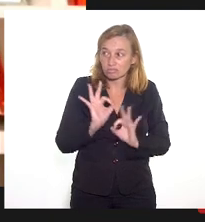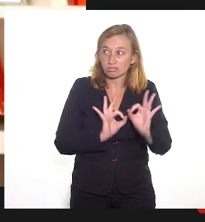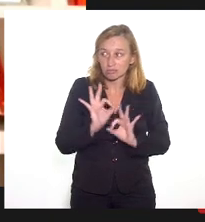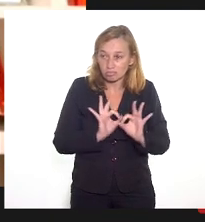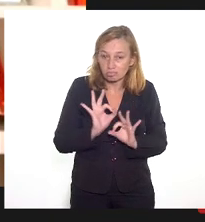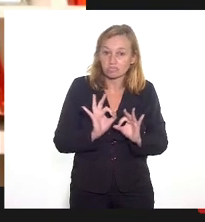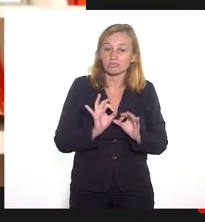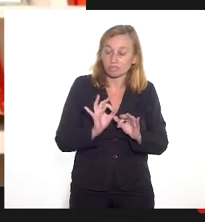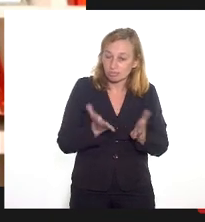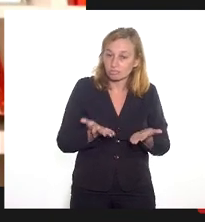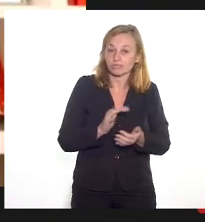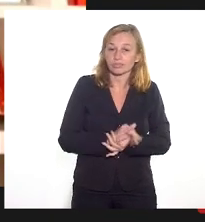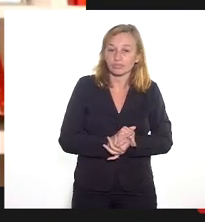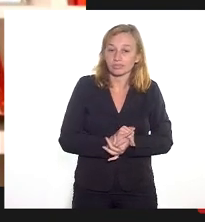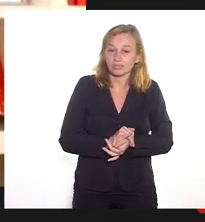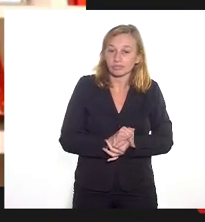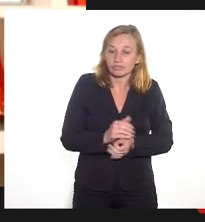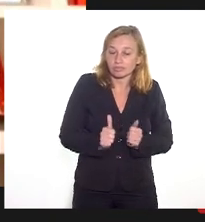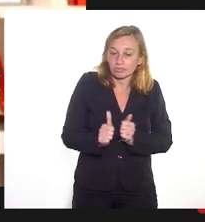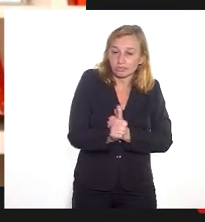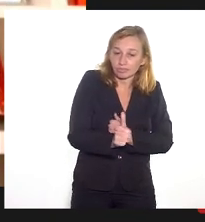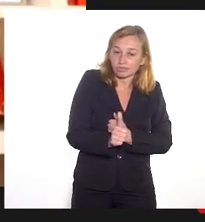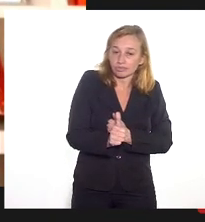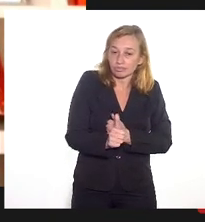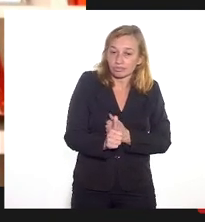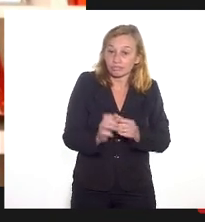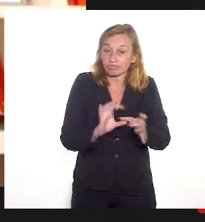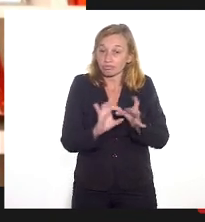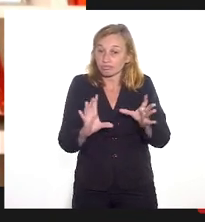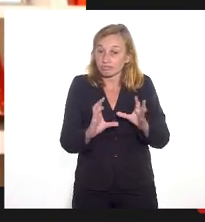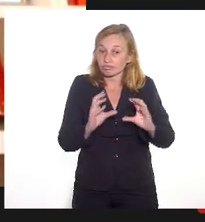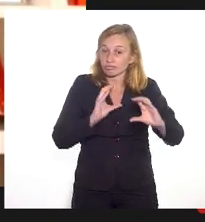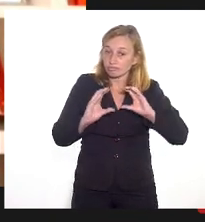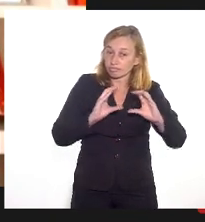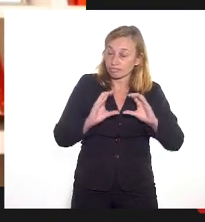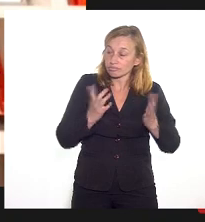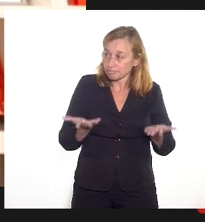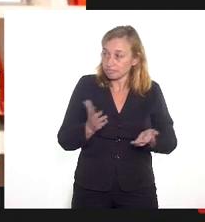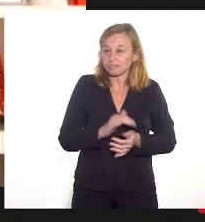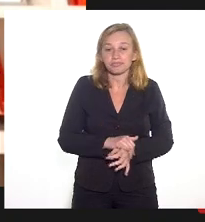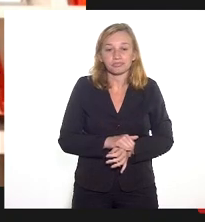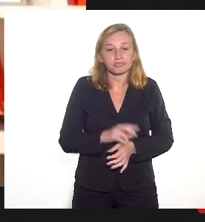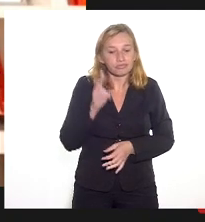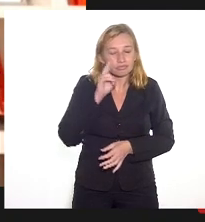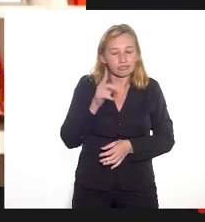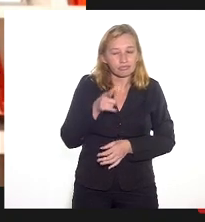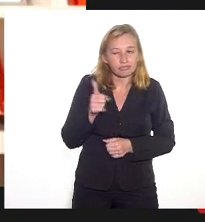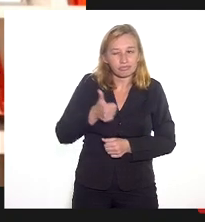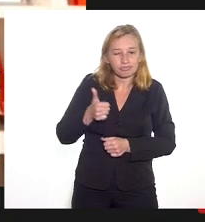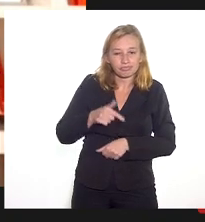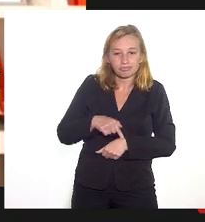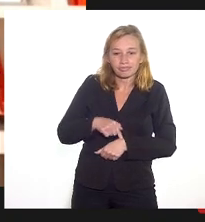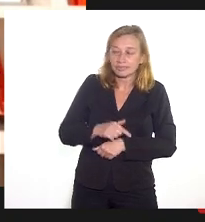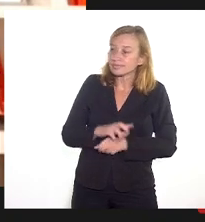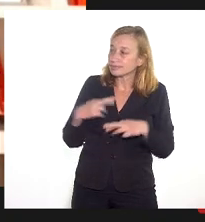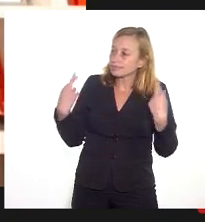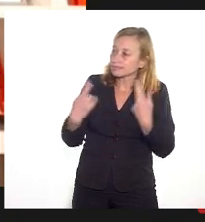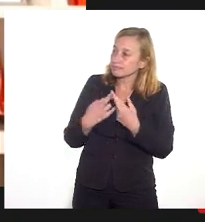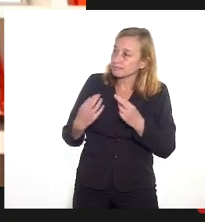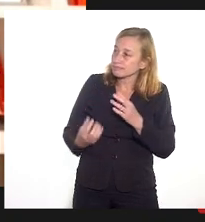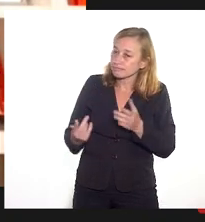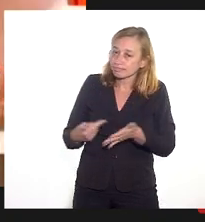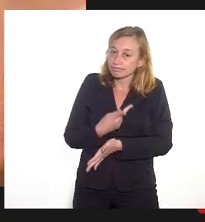né? O lançamento de uma frente sobre a democratização da mídia. Eu lembro que, naquele primeiro momento, aquela reunião